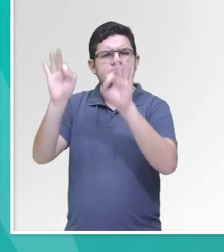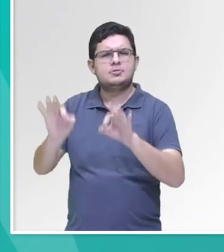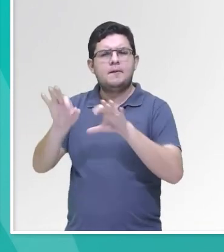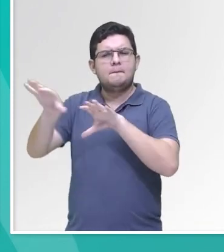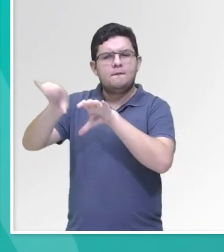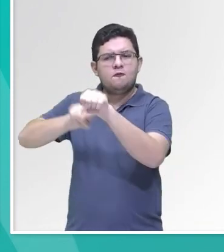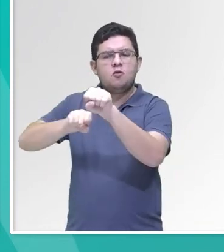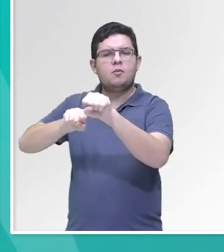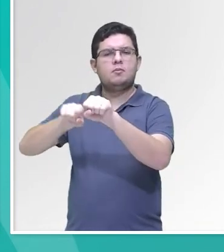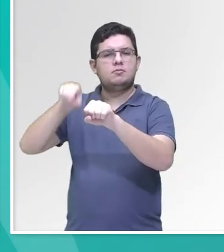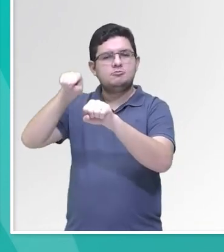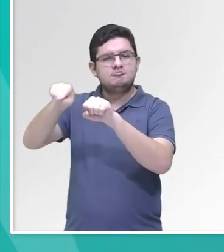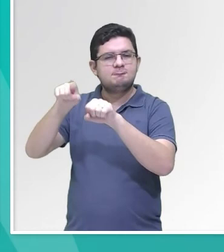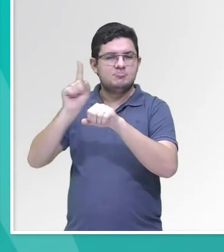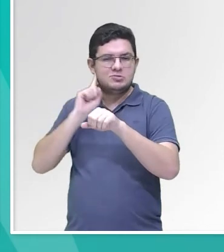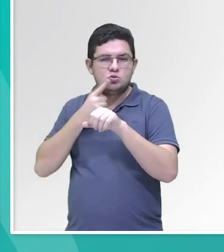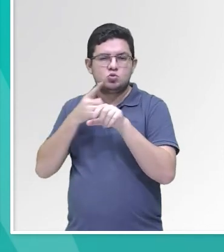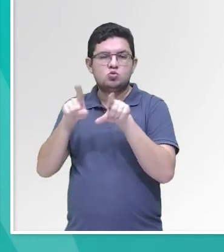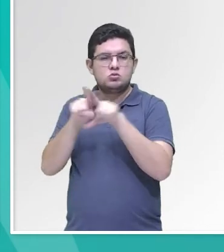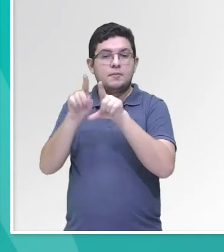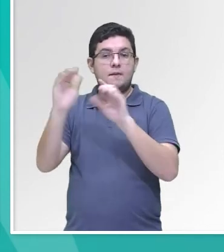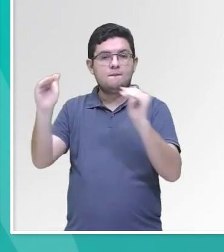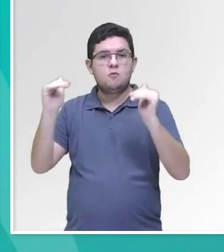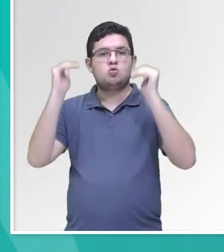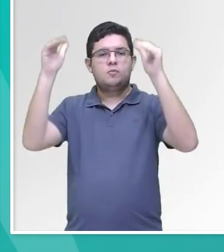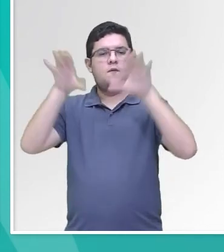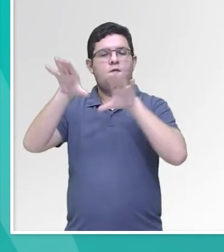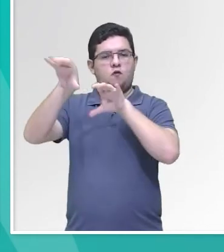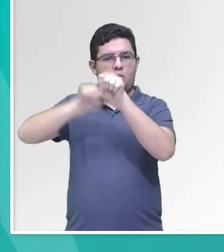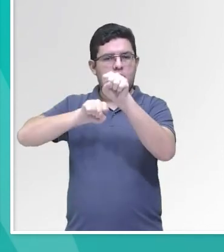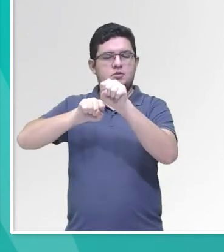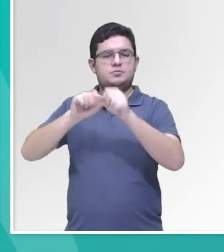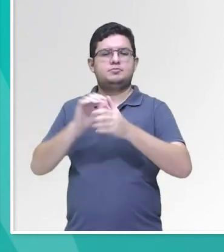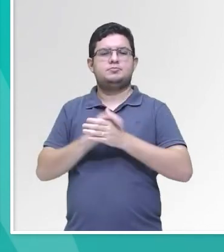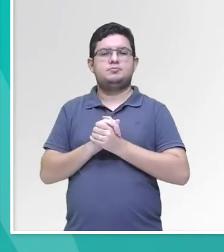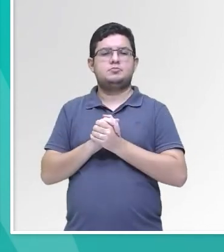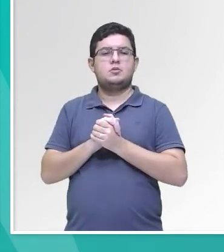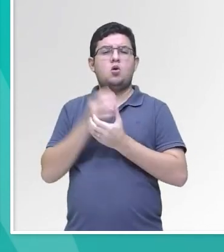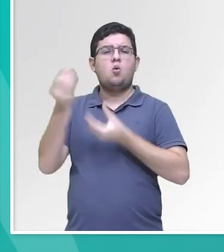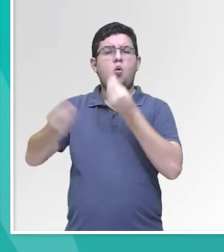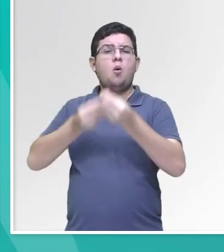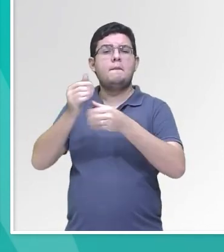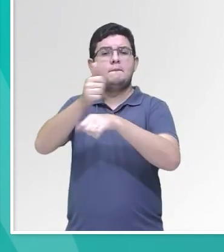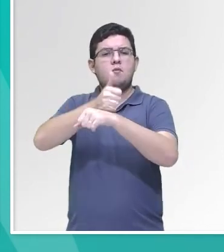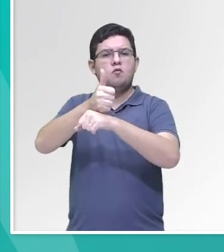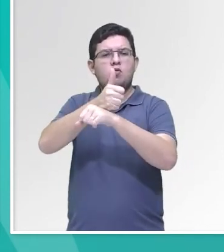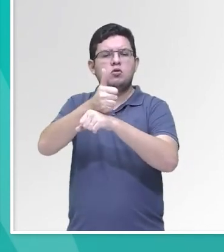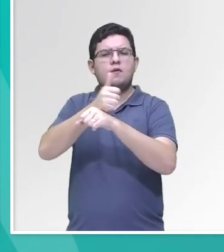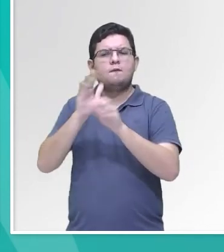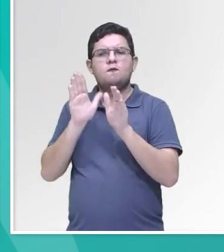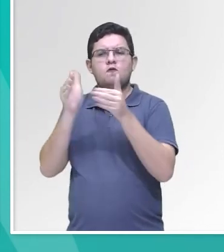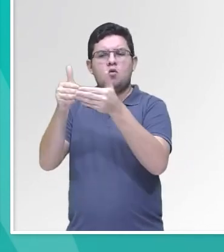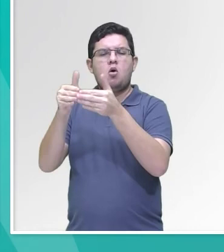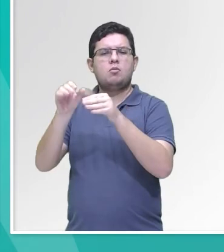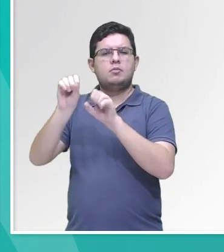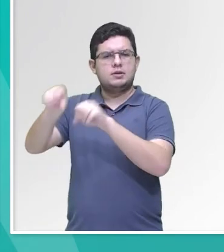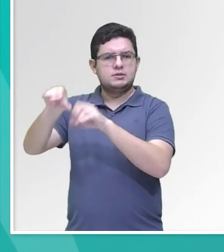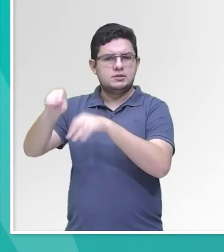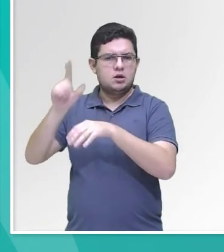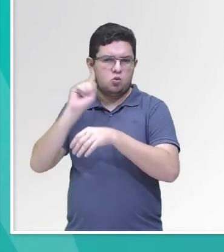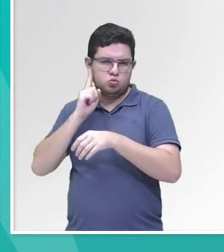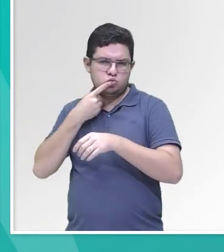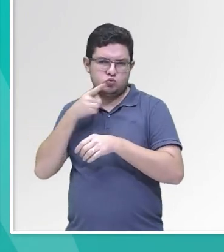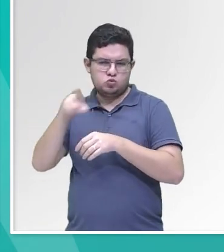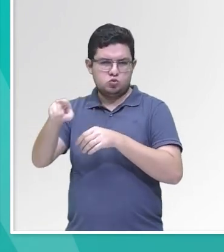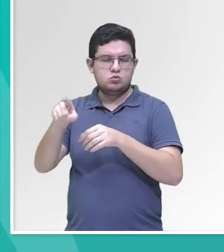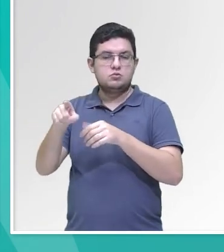formação escolar e acadêmica desse indivíduo, com profissionais especializados em atendê-lo, a fim de gerar